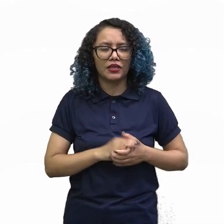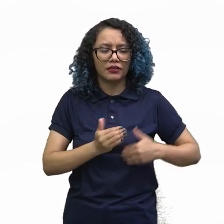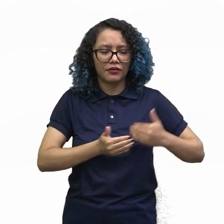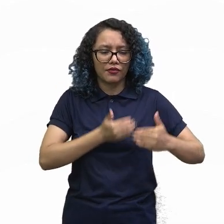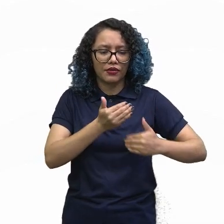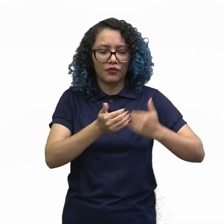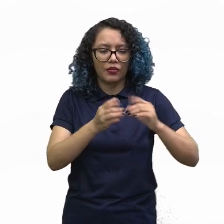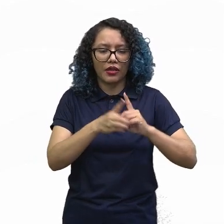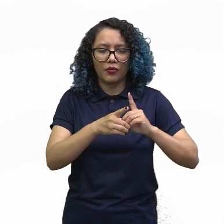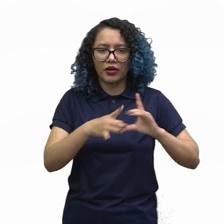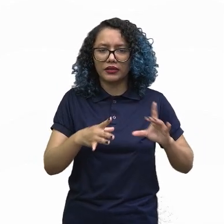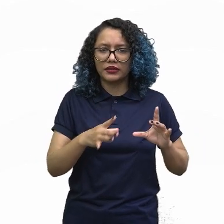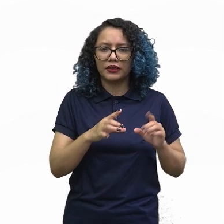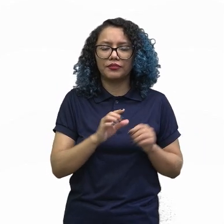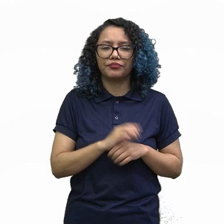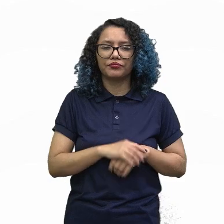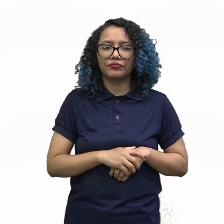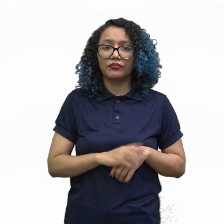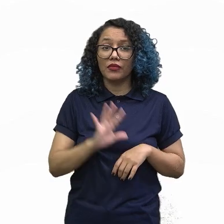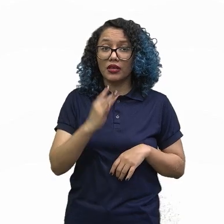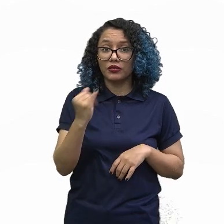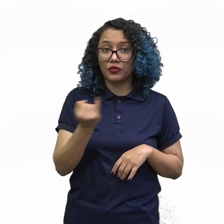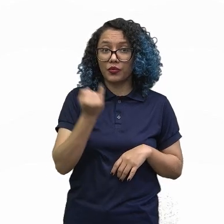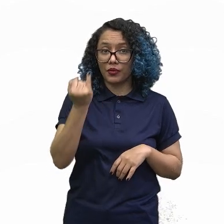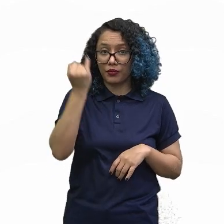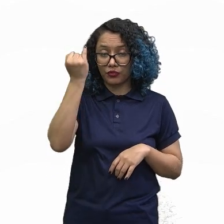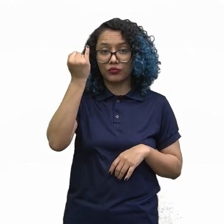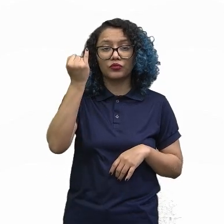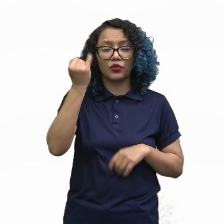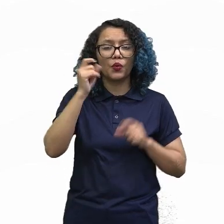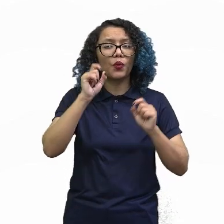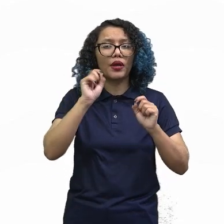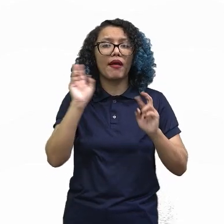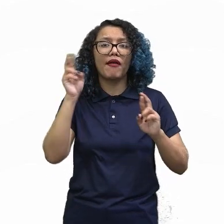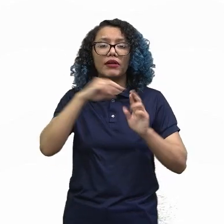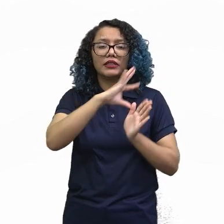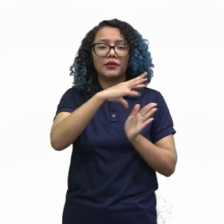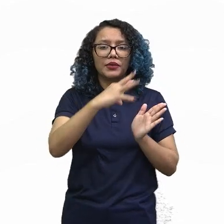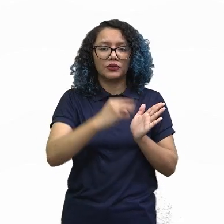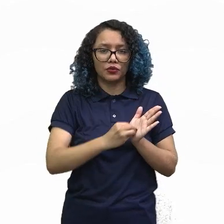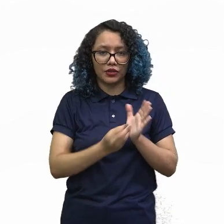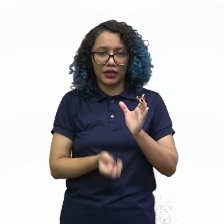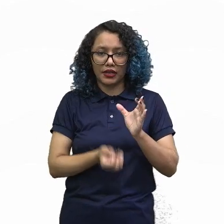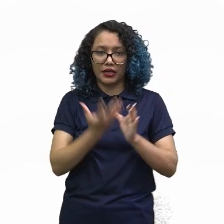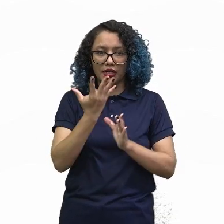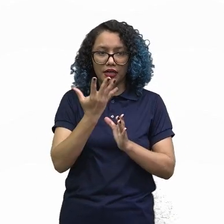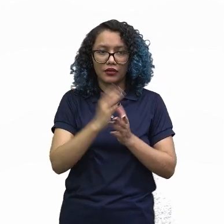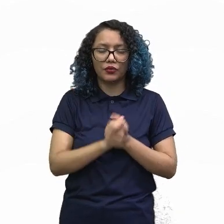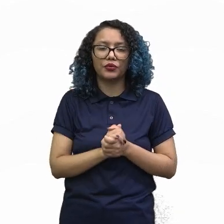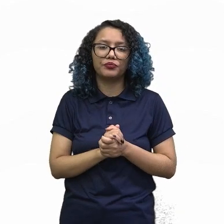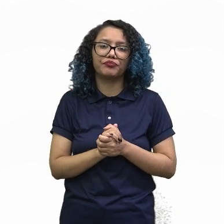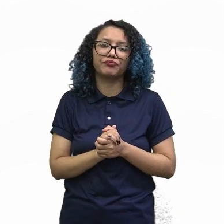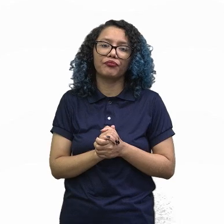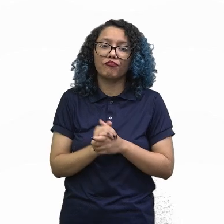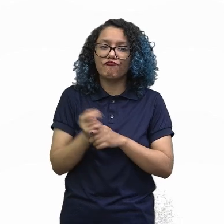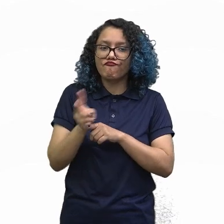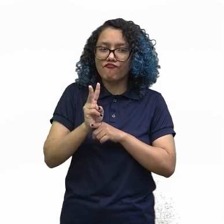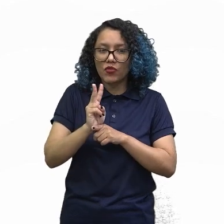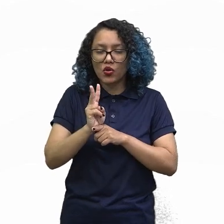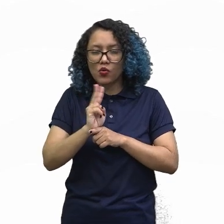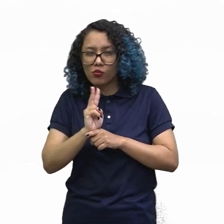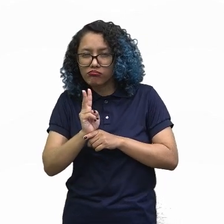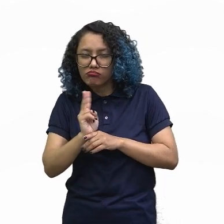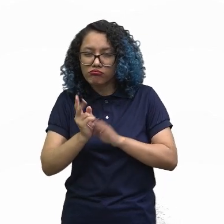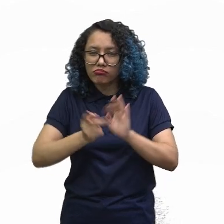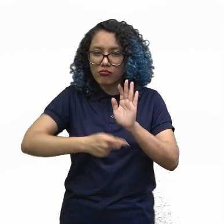algo importante visto as questões da Amazônia, com a criação da Superintendência do